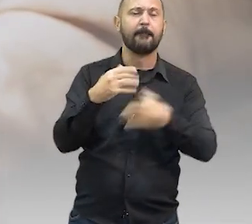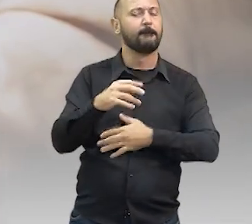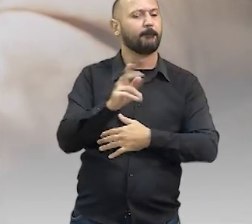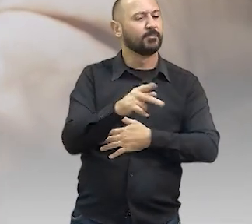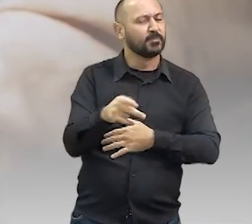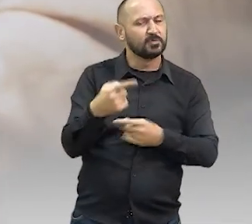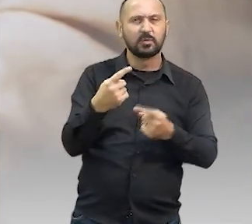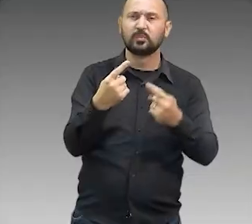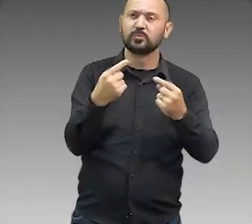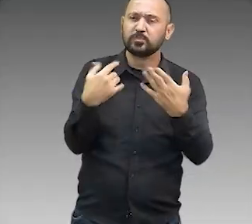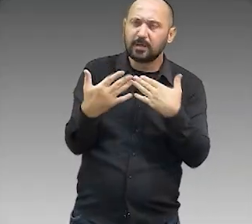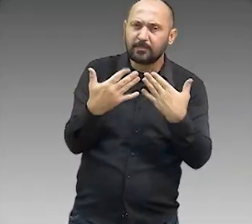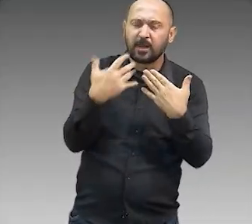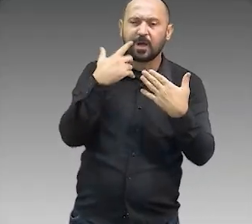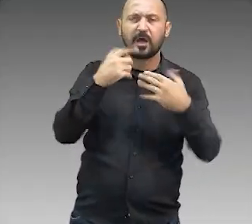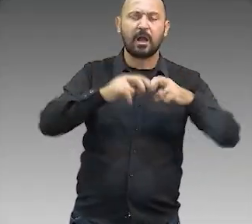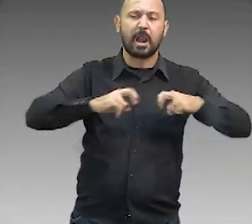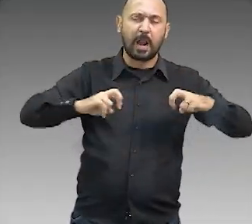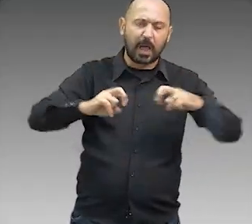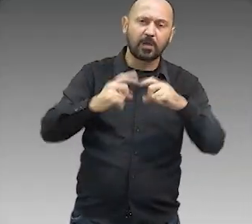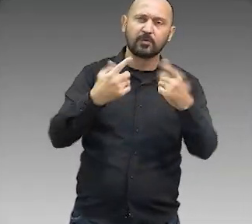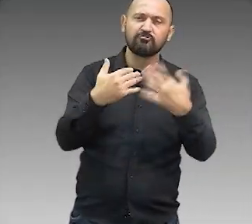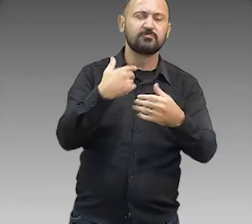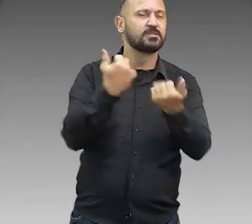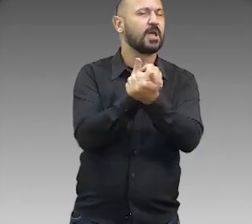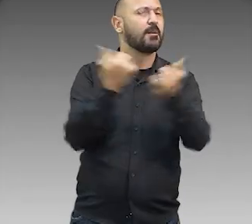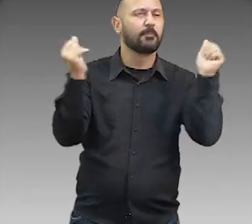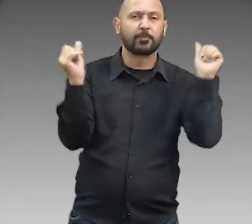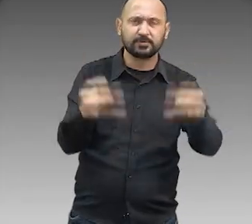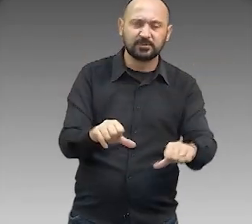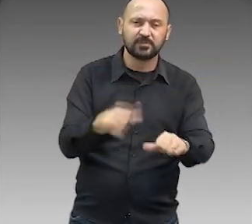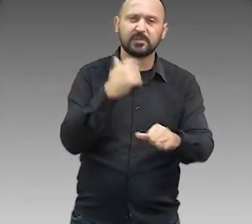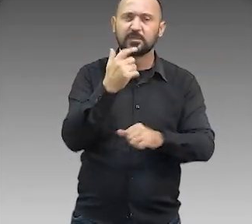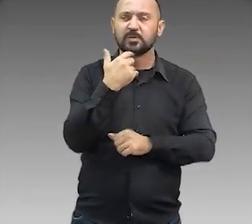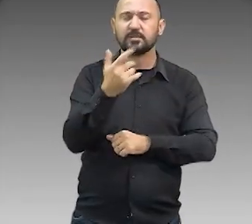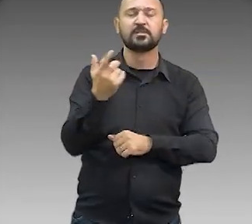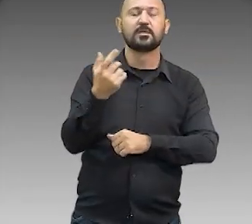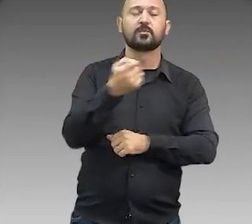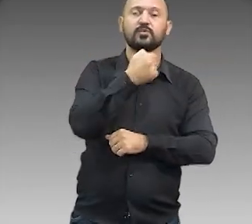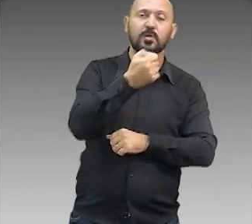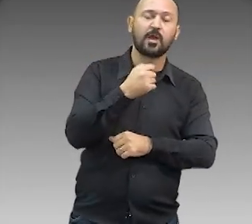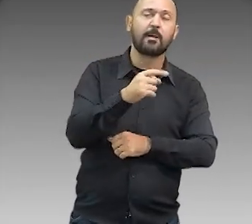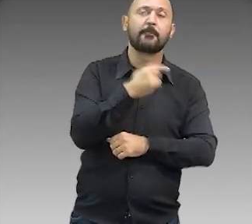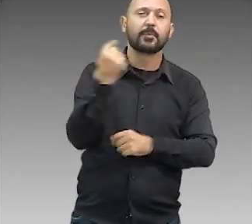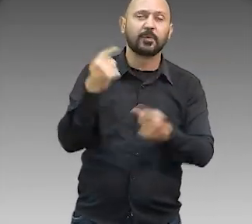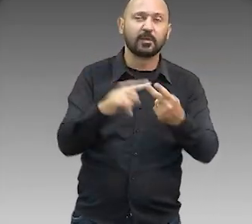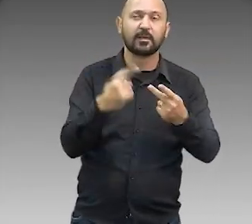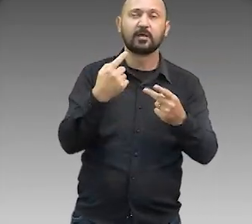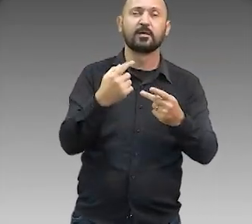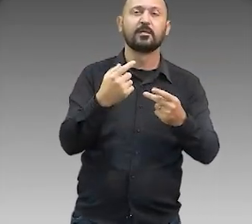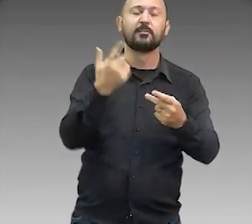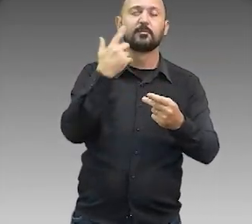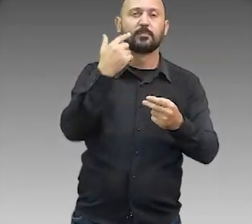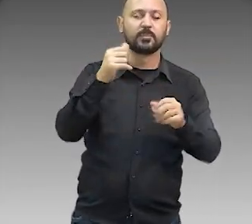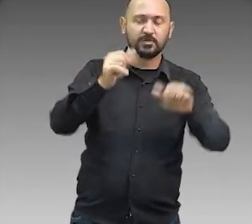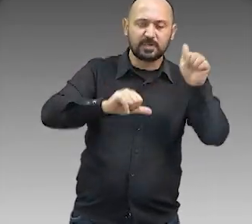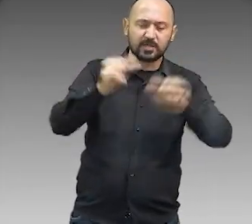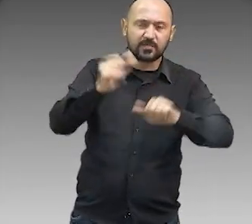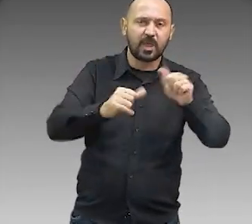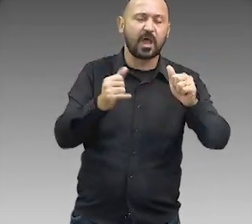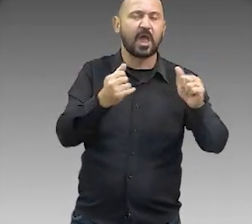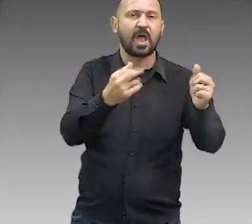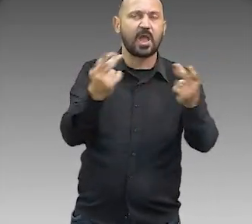que não ia dar certo, que o jornalismo ia morrer, porque a matéria não ia ser apurada da forma não ia ser bem